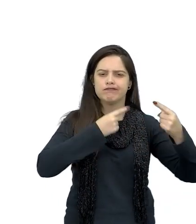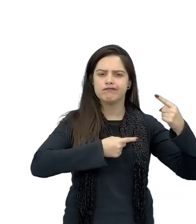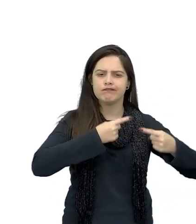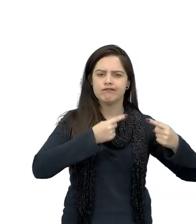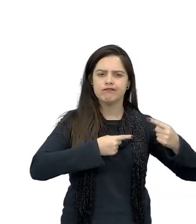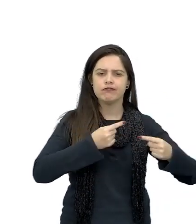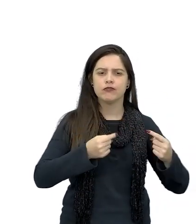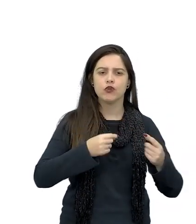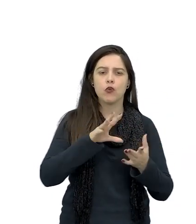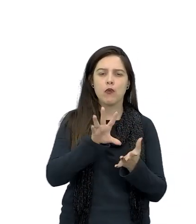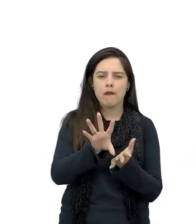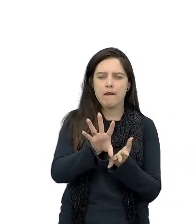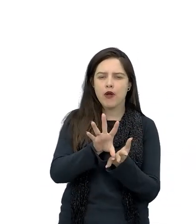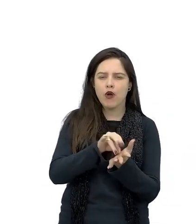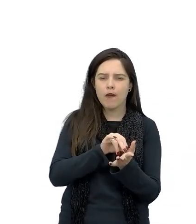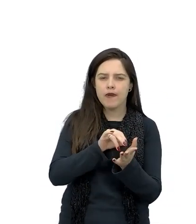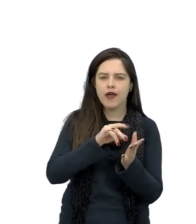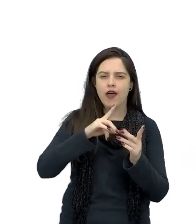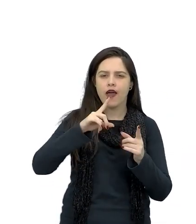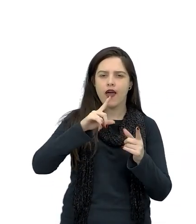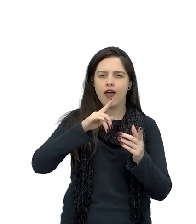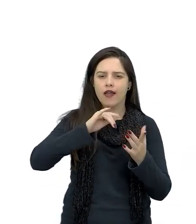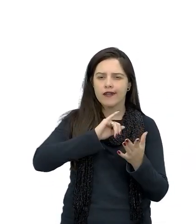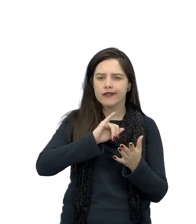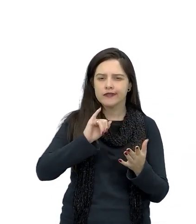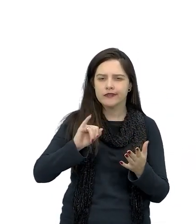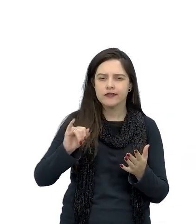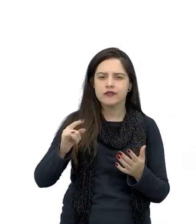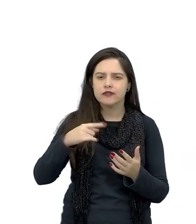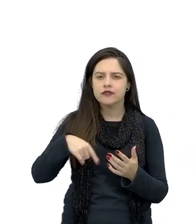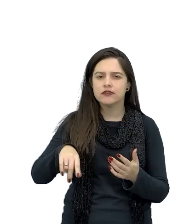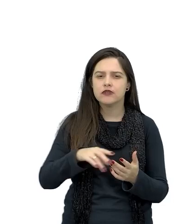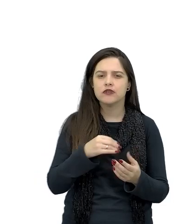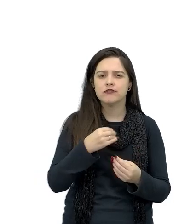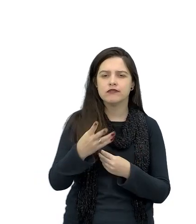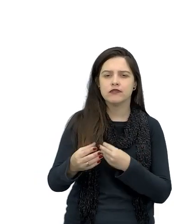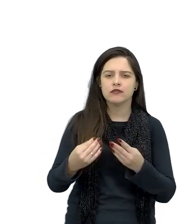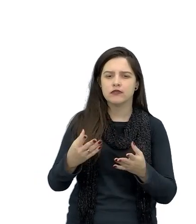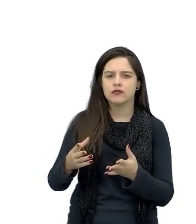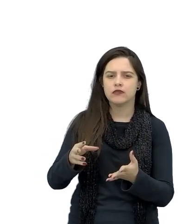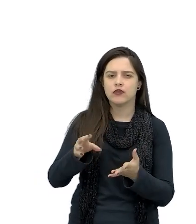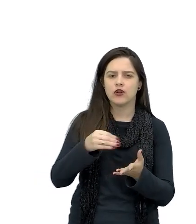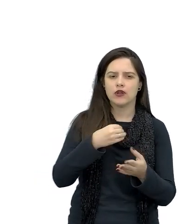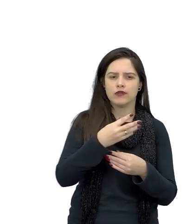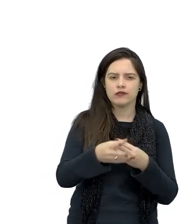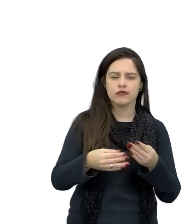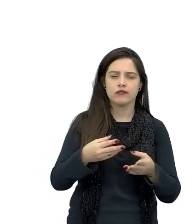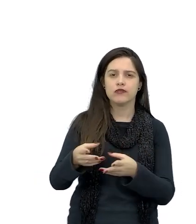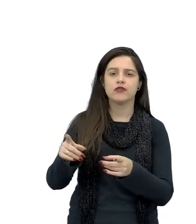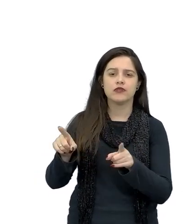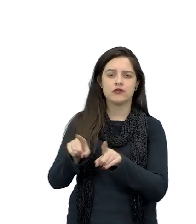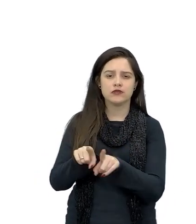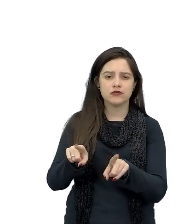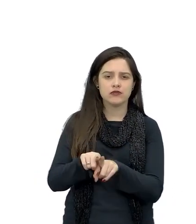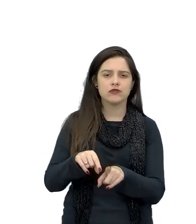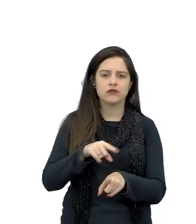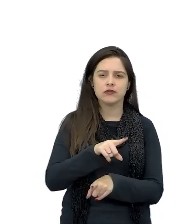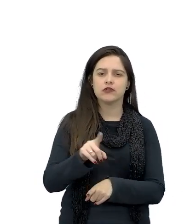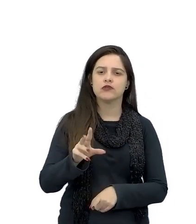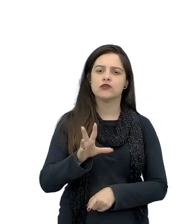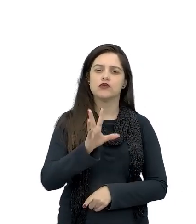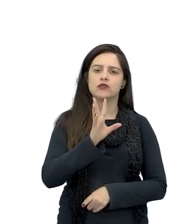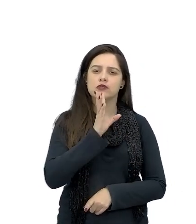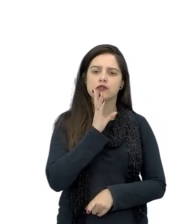uma cópia da lenda, desculpem, gente, irá distribuir uma cópia da lenda para vocês